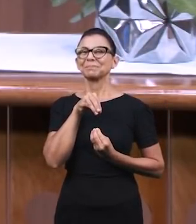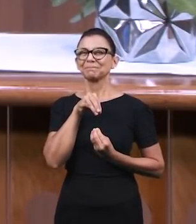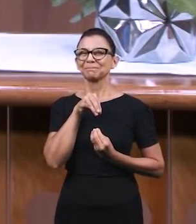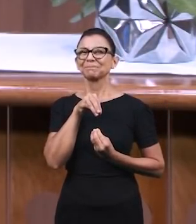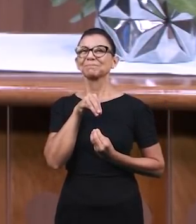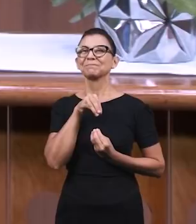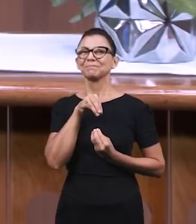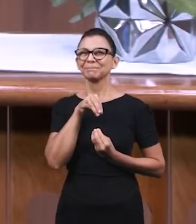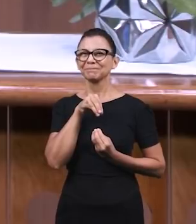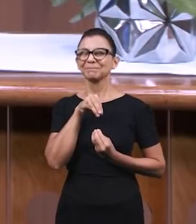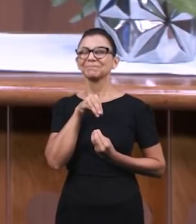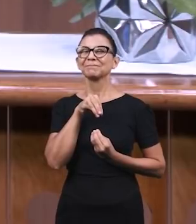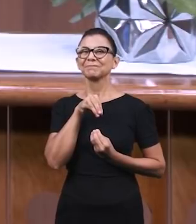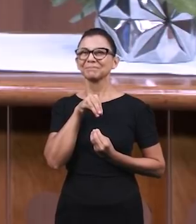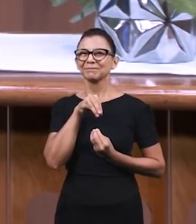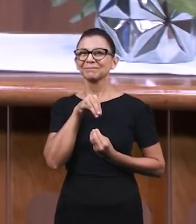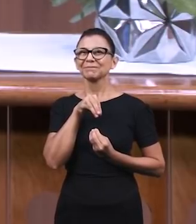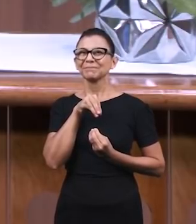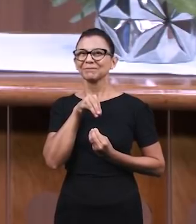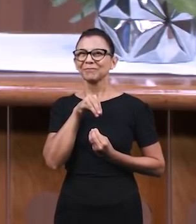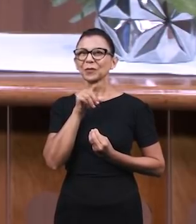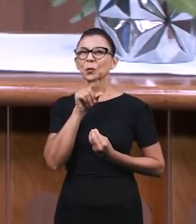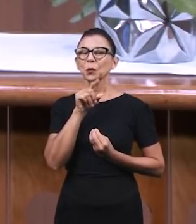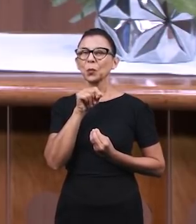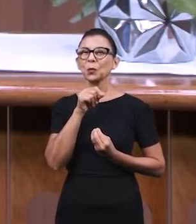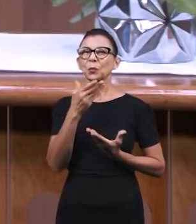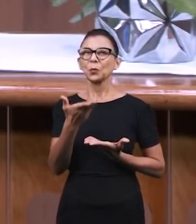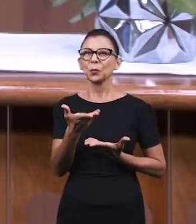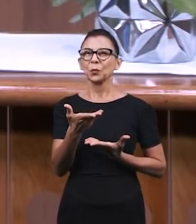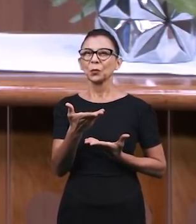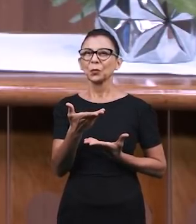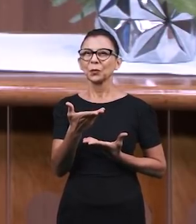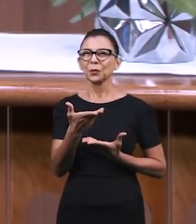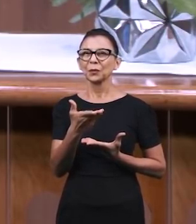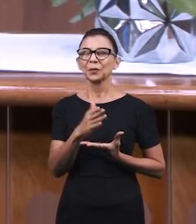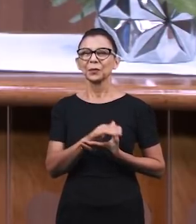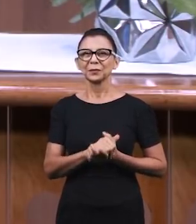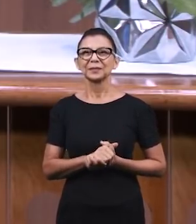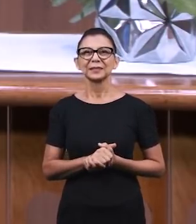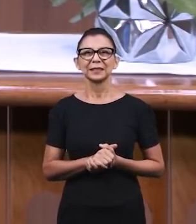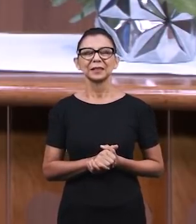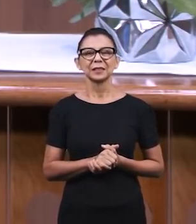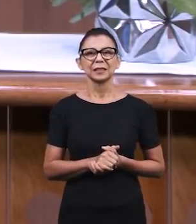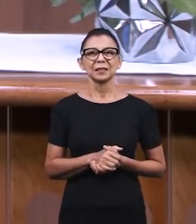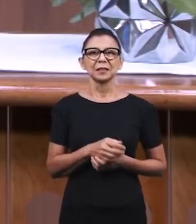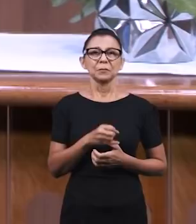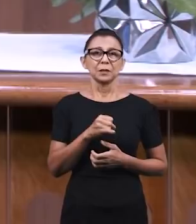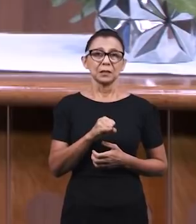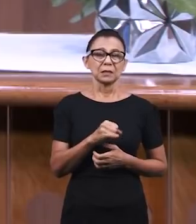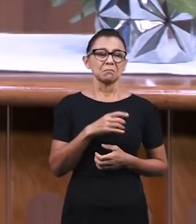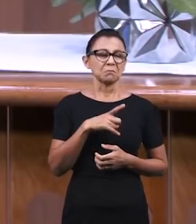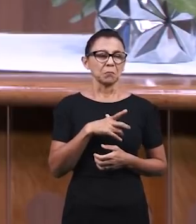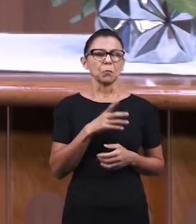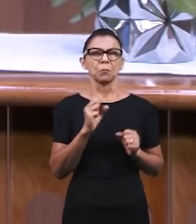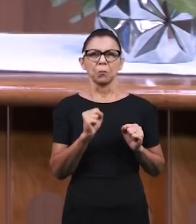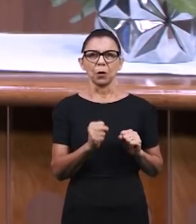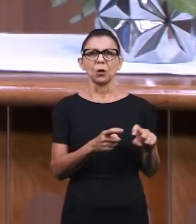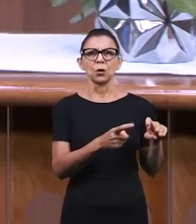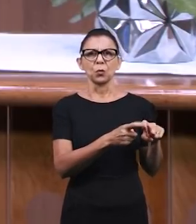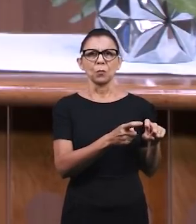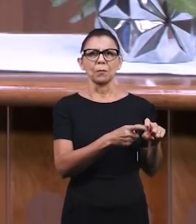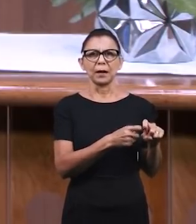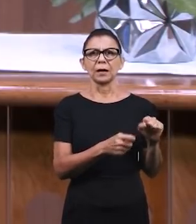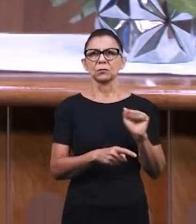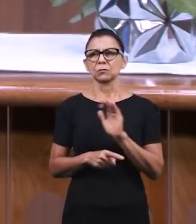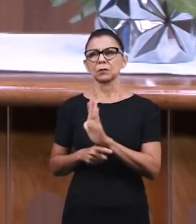dessedenta a sede da alma. E essa ninguém tem. O médico, por mais bem intencionado que